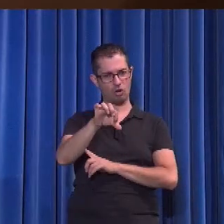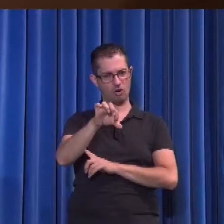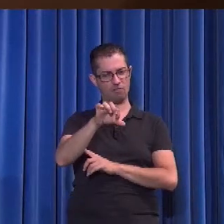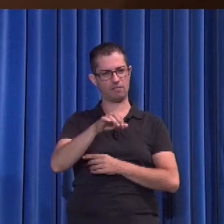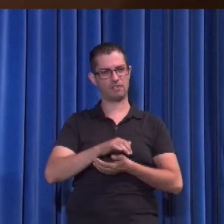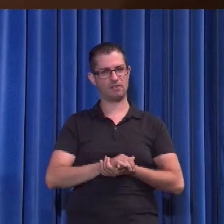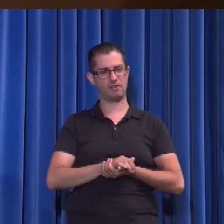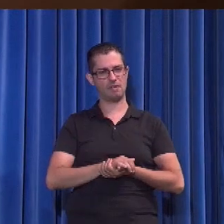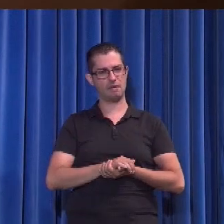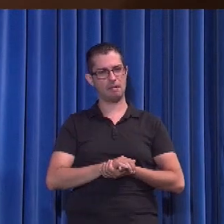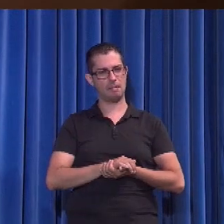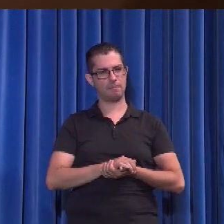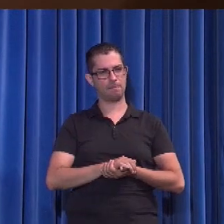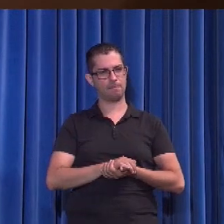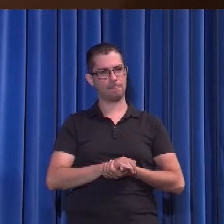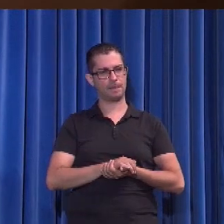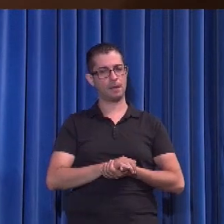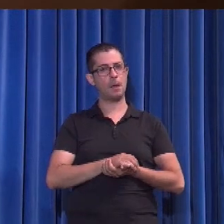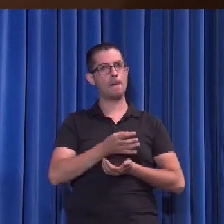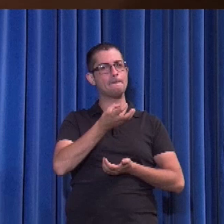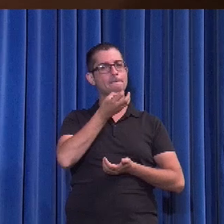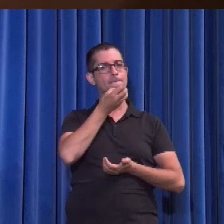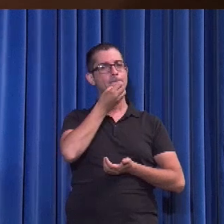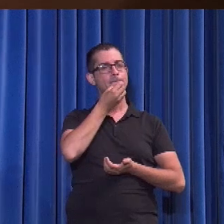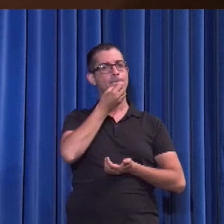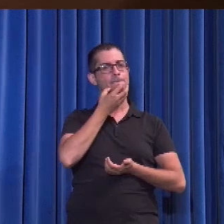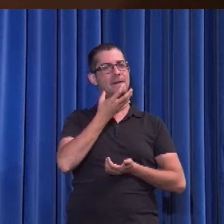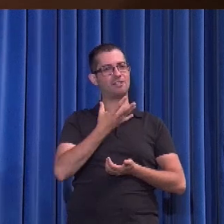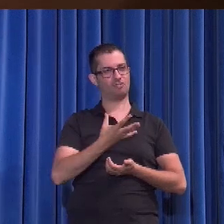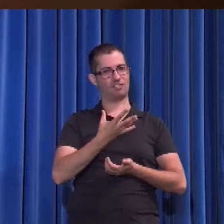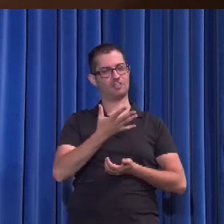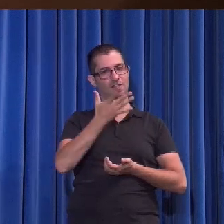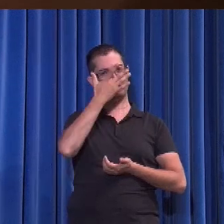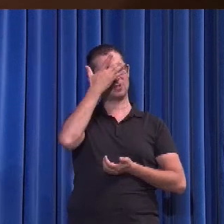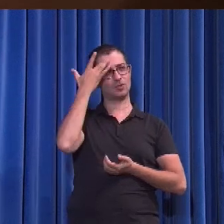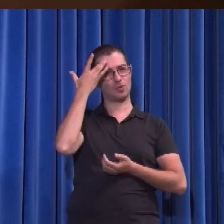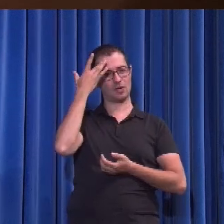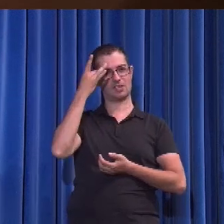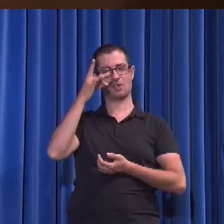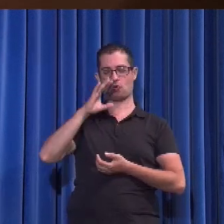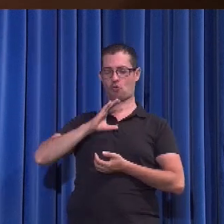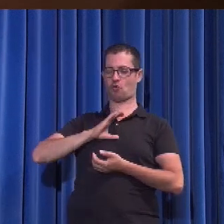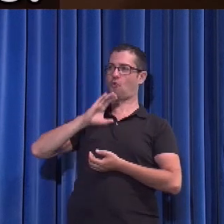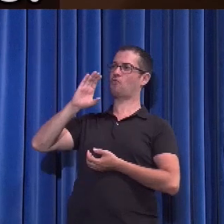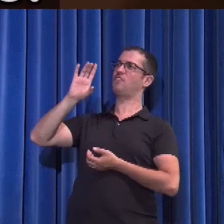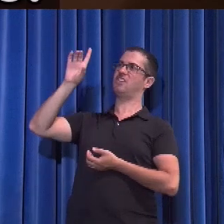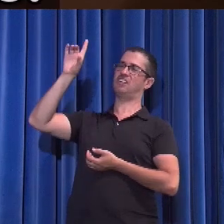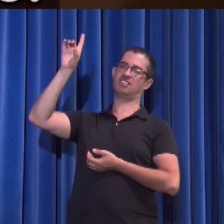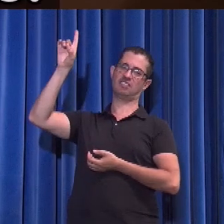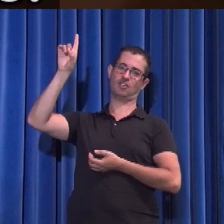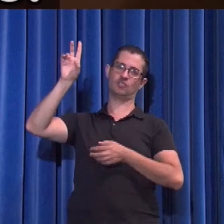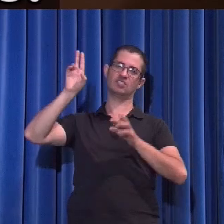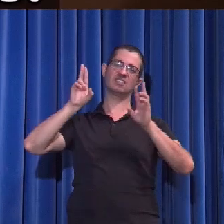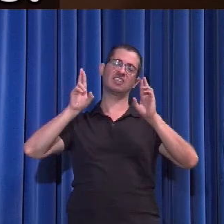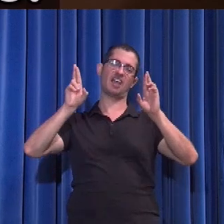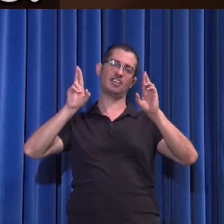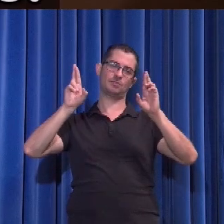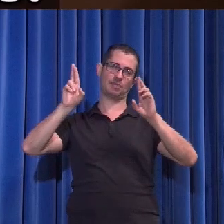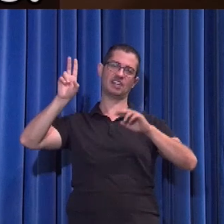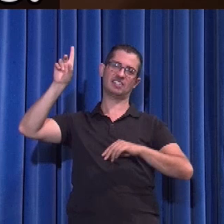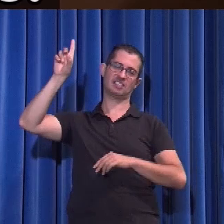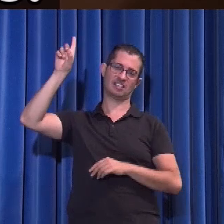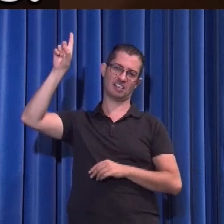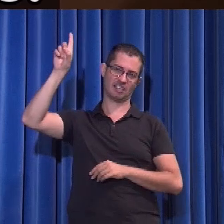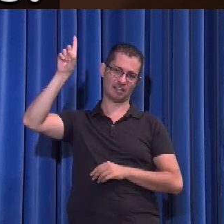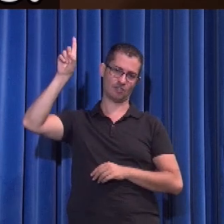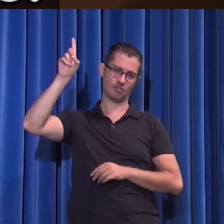Bendito o homem que confia no Senhor e cuja esperança é o Senhor. Porque ele